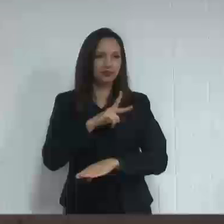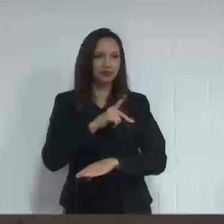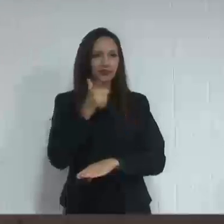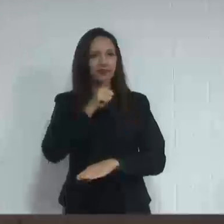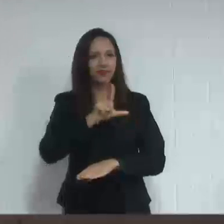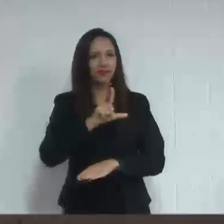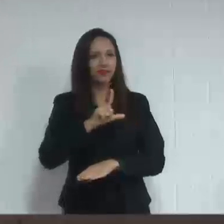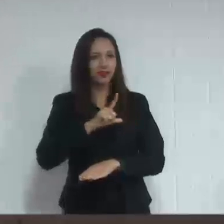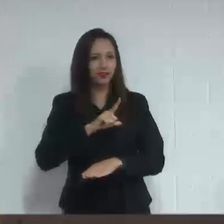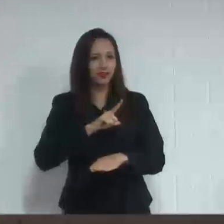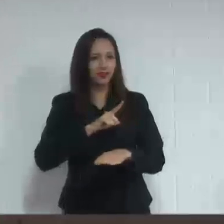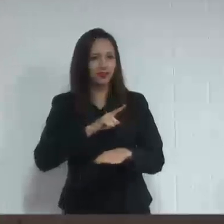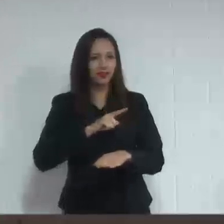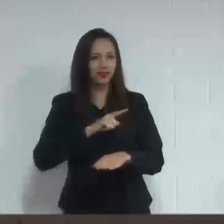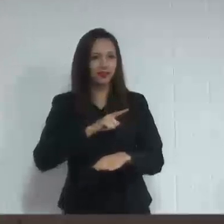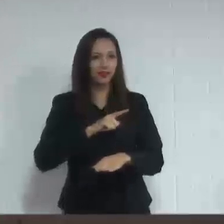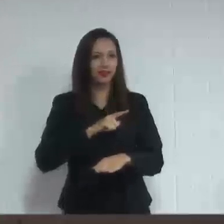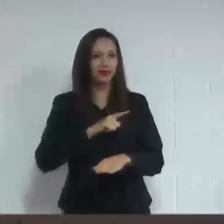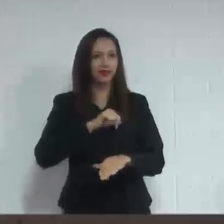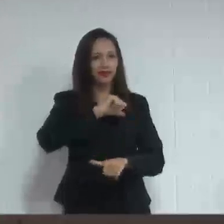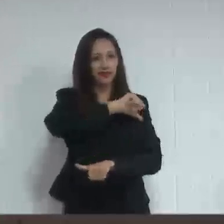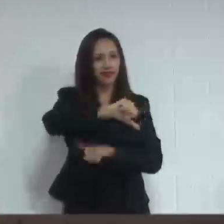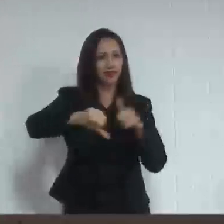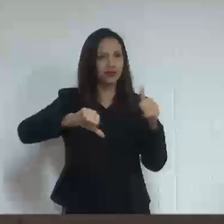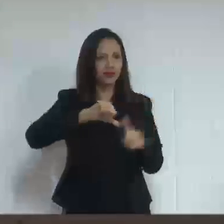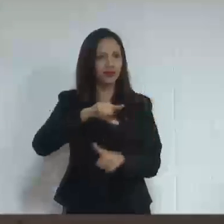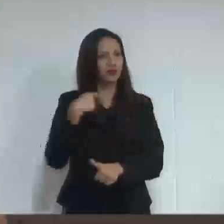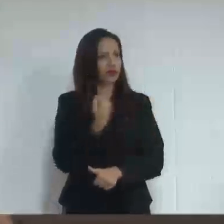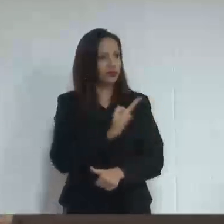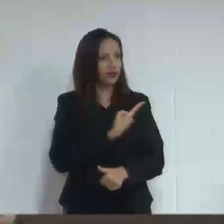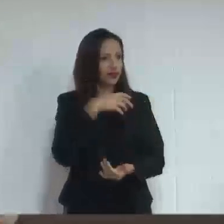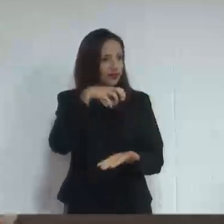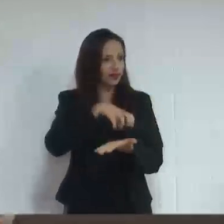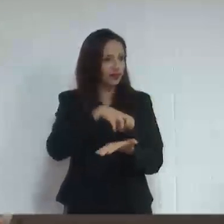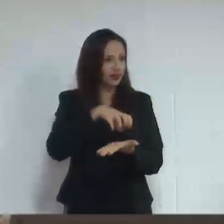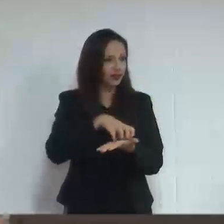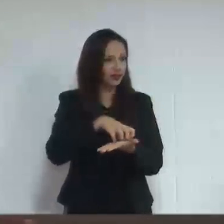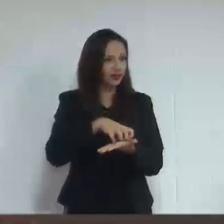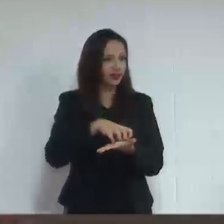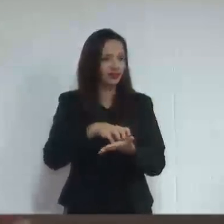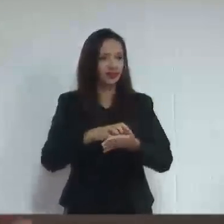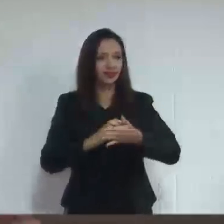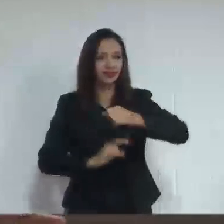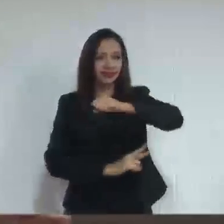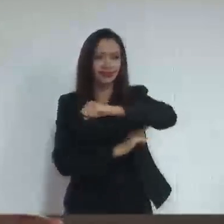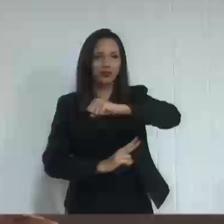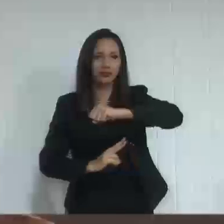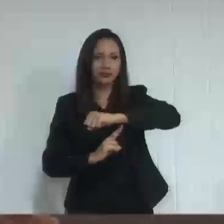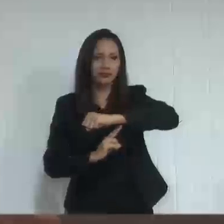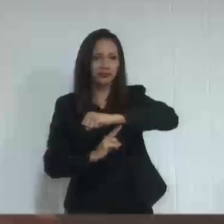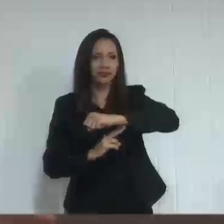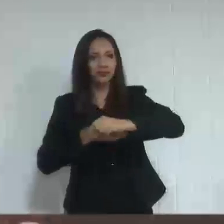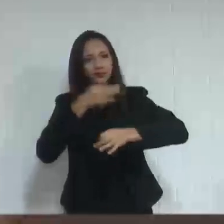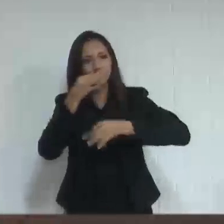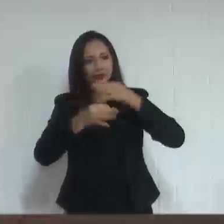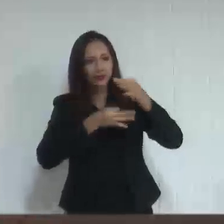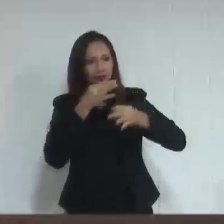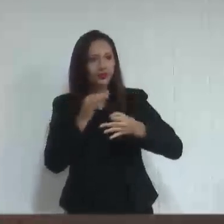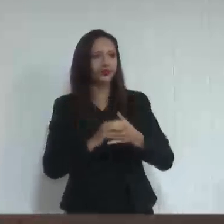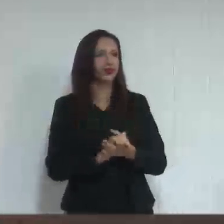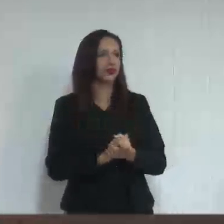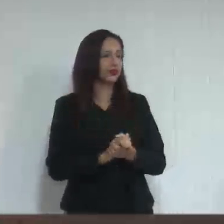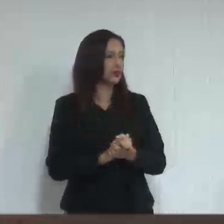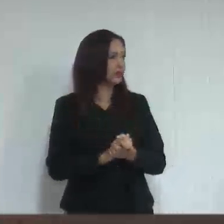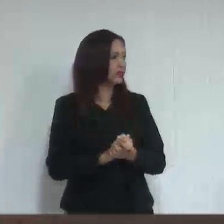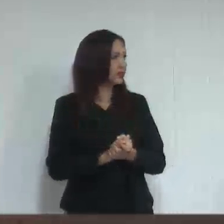gente faça um bolsão e, de repente, transforme aqui o nosso centro numa passarela. É lógico que isso são sugestões. Aqui, até como eu